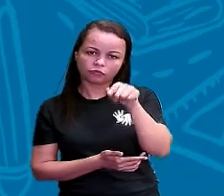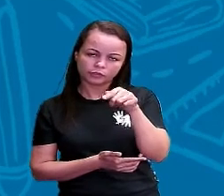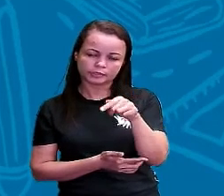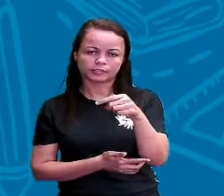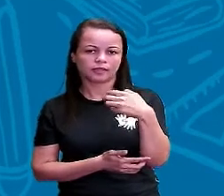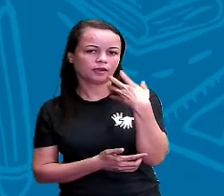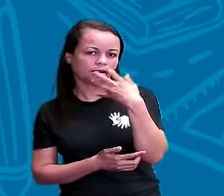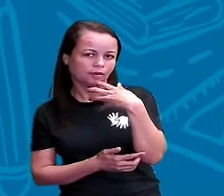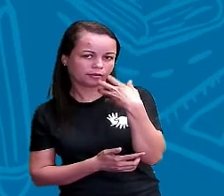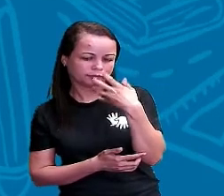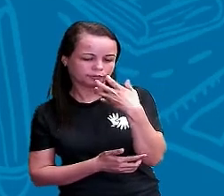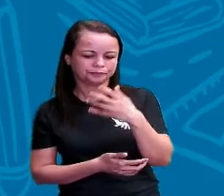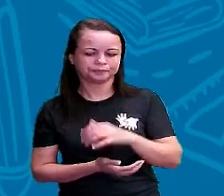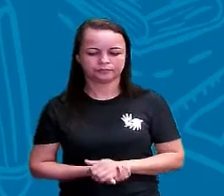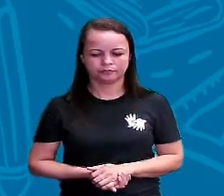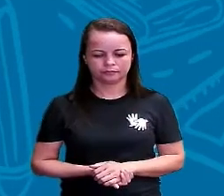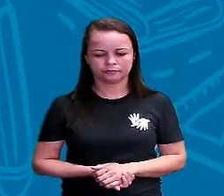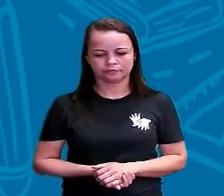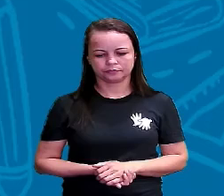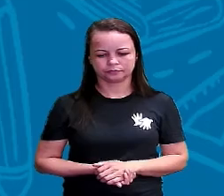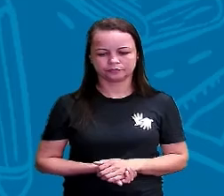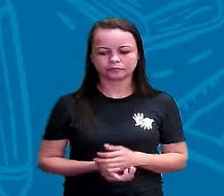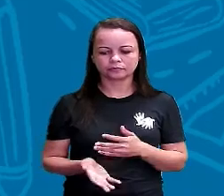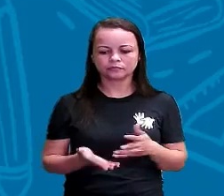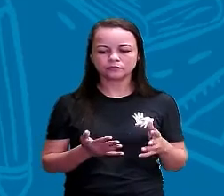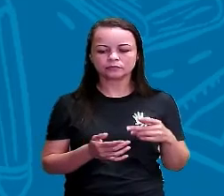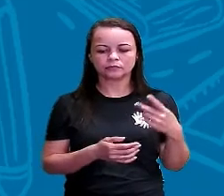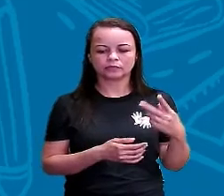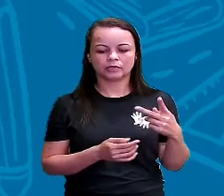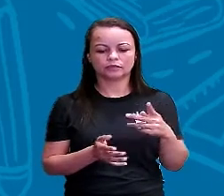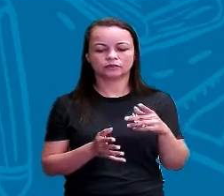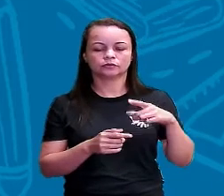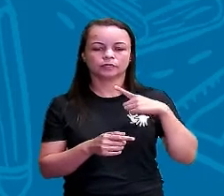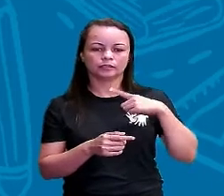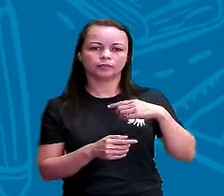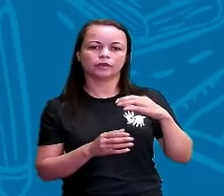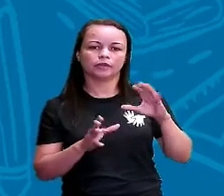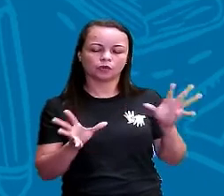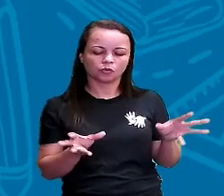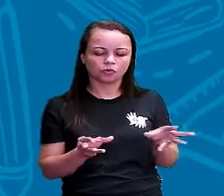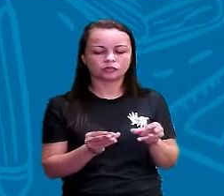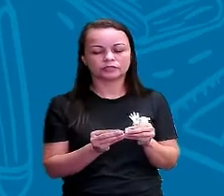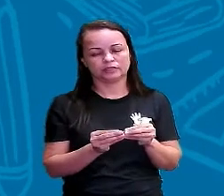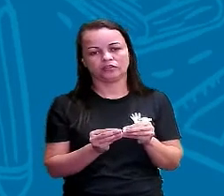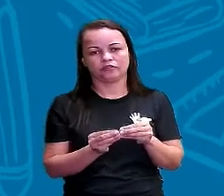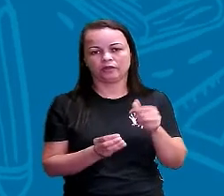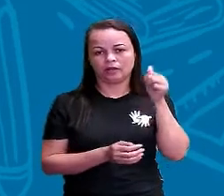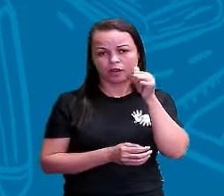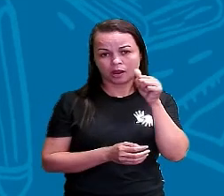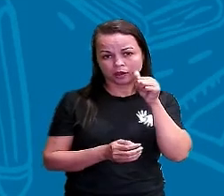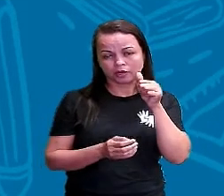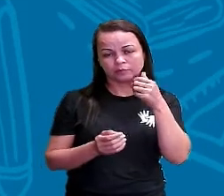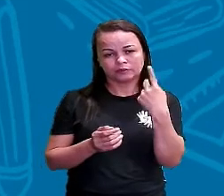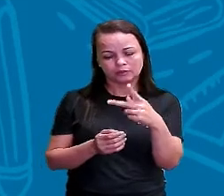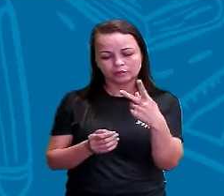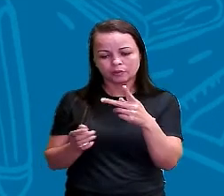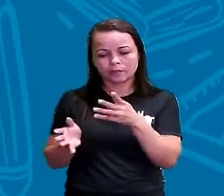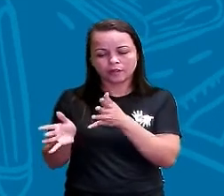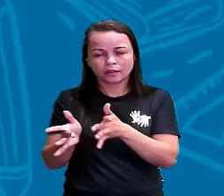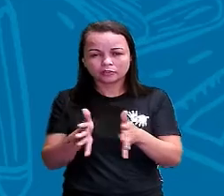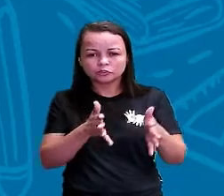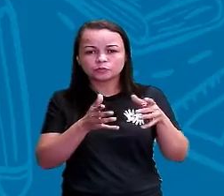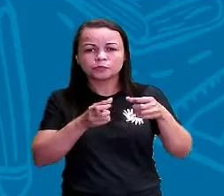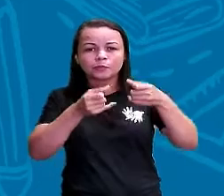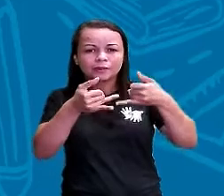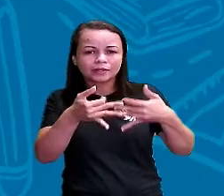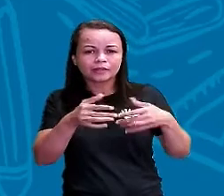ela passou na prova porque ela estudou. E temos também a explicativa. Está